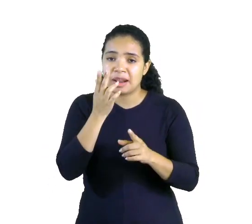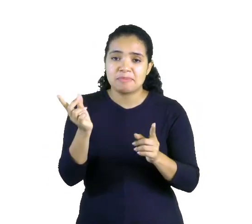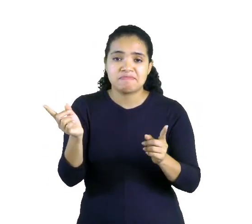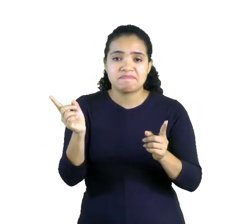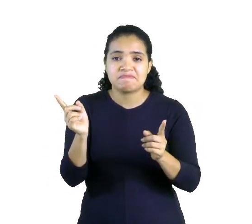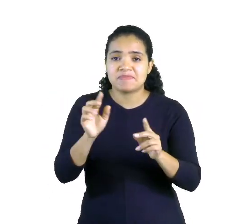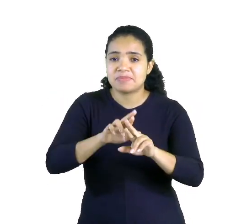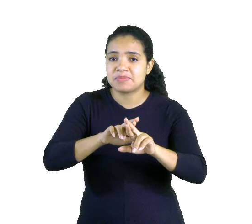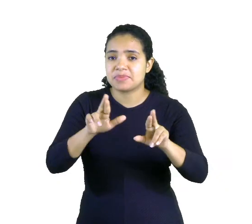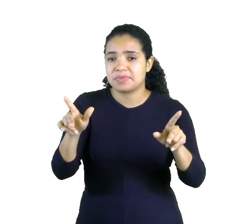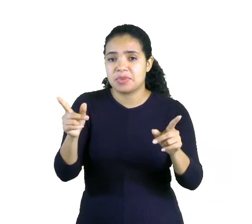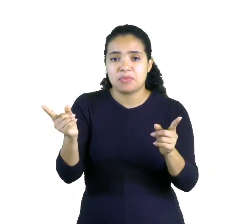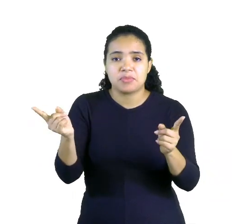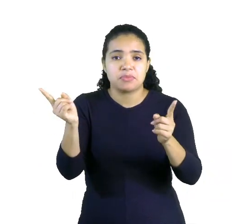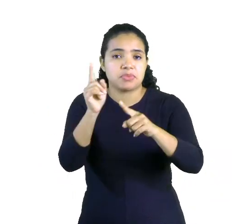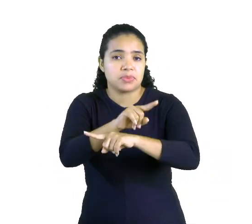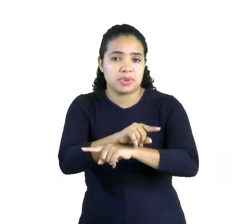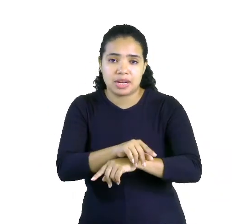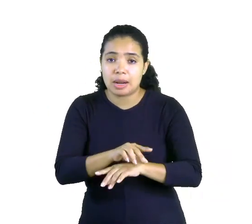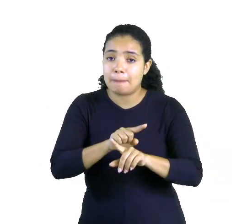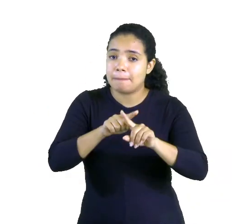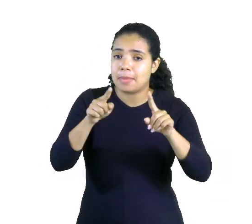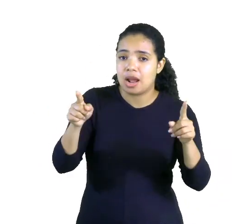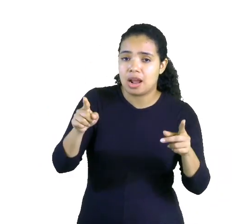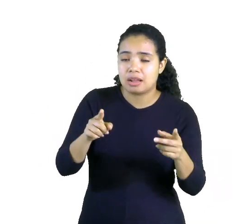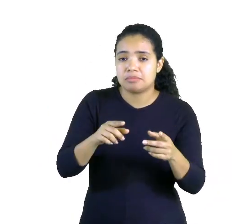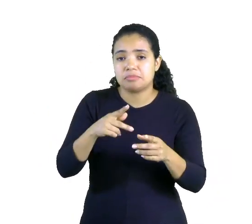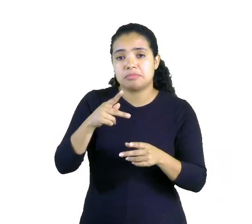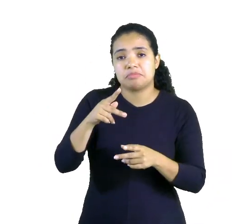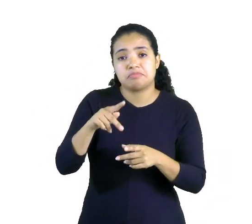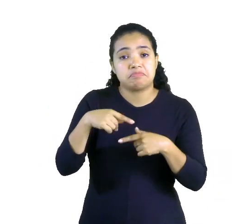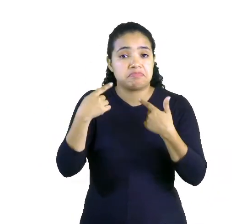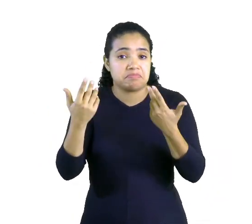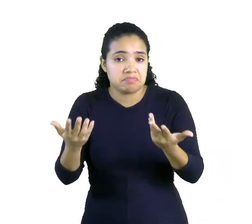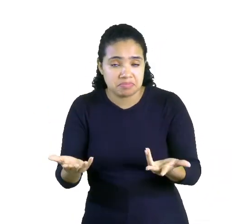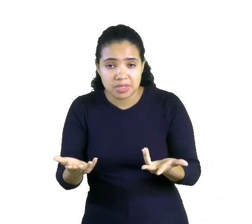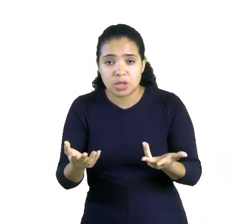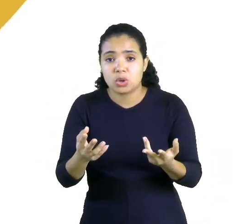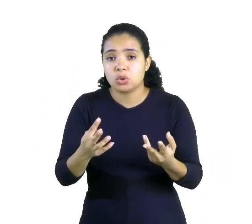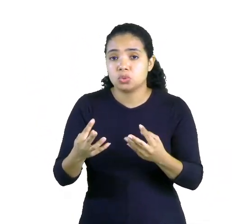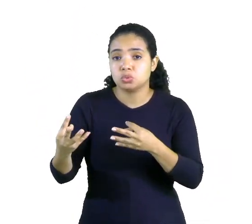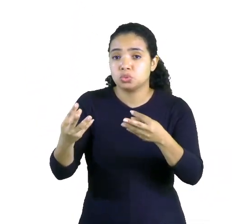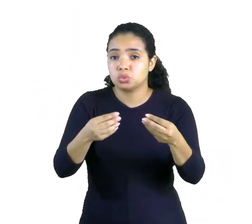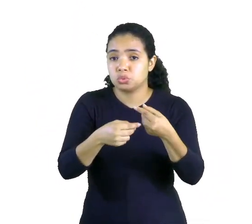oposição, contraste, mas, porém, todavia, contudo.